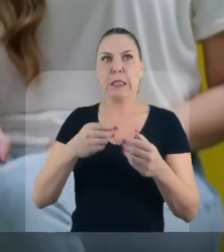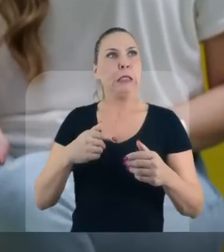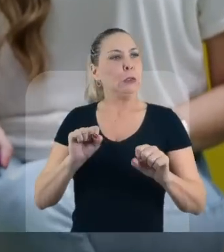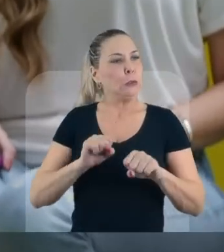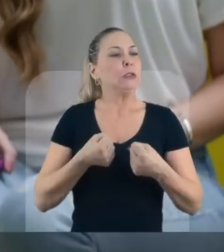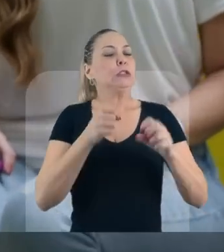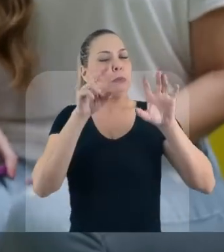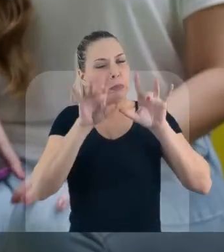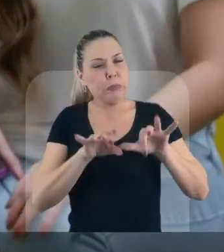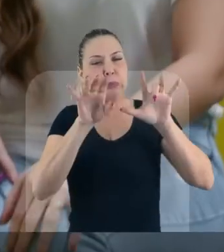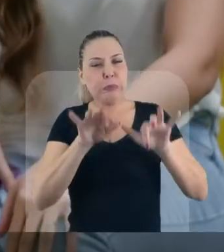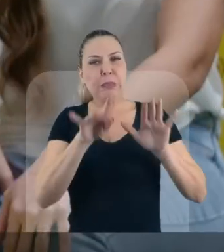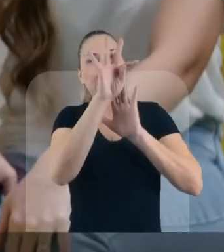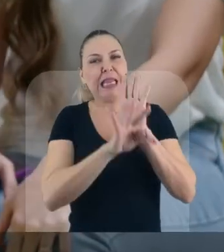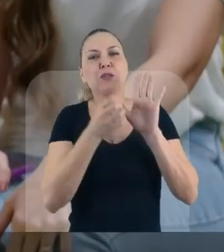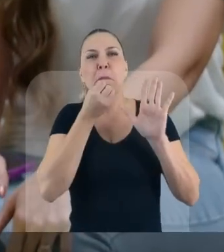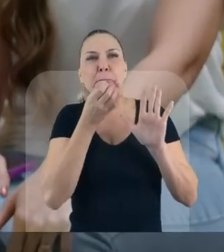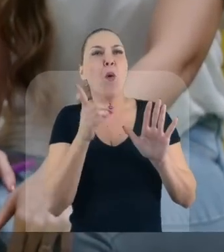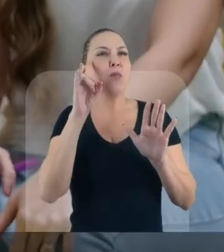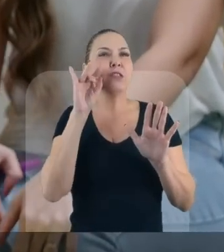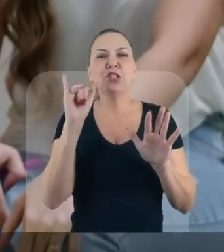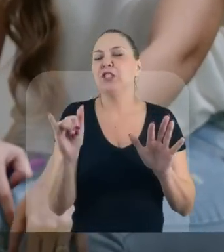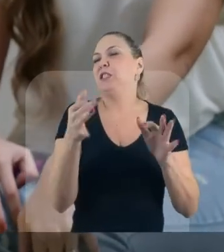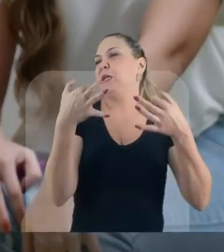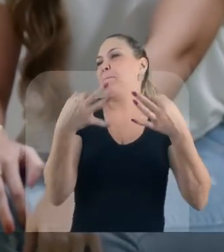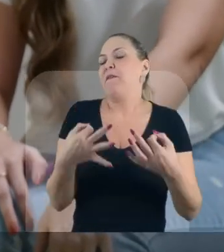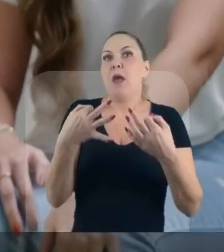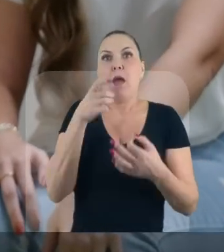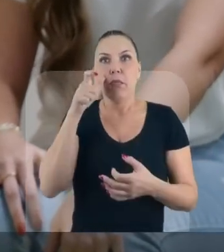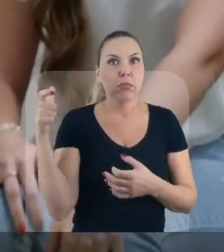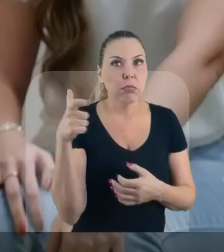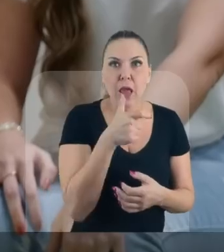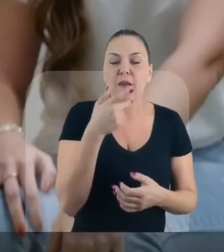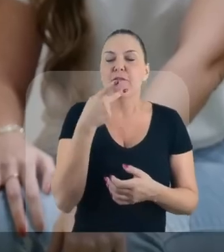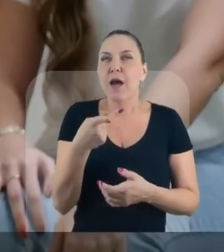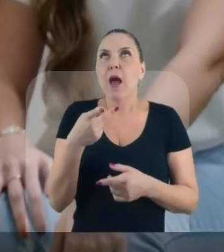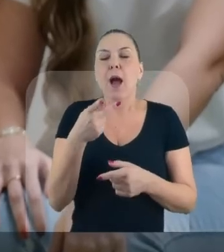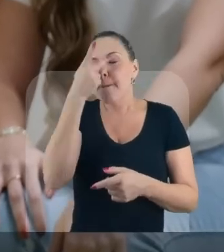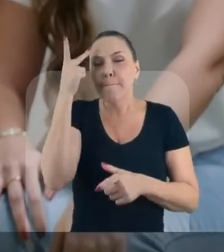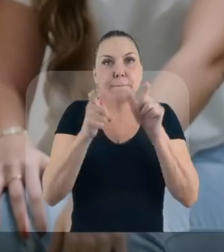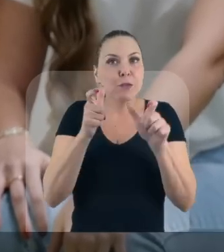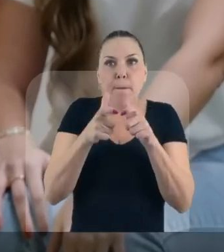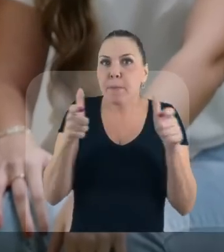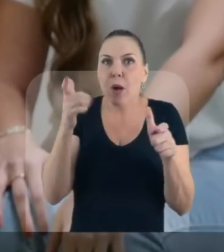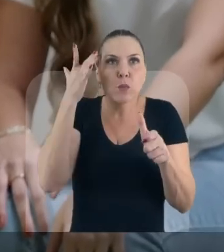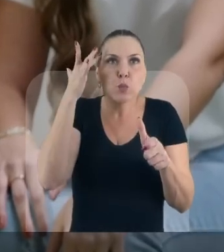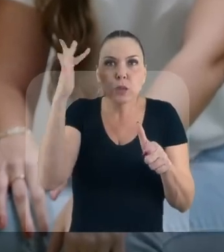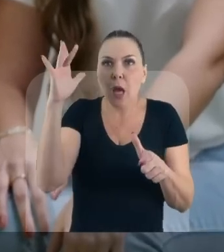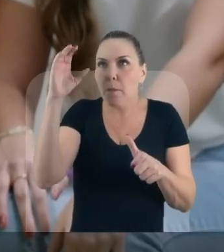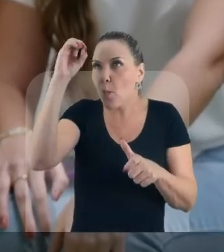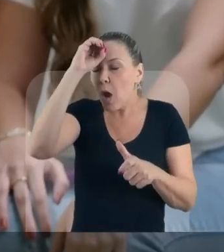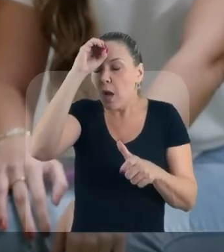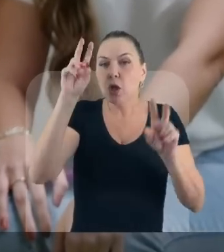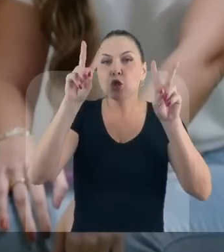me dedicava muito aos textos, colocava datas e coisas muito interessantes que as pessoas, na sua grande maioria, não sabem sobre a